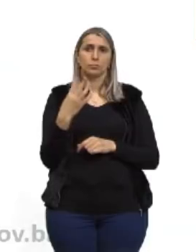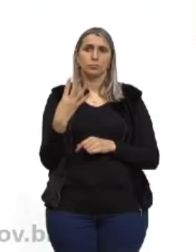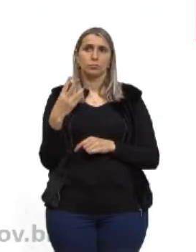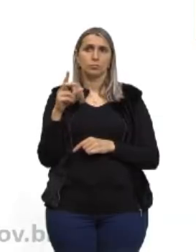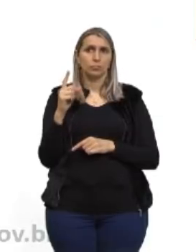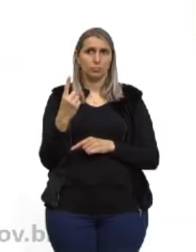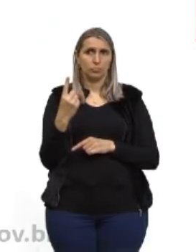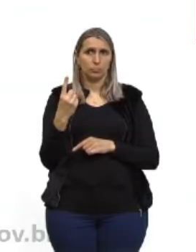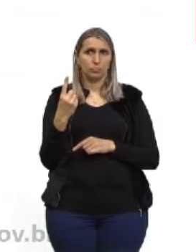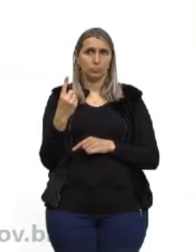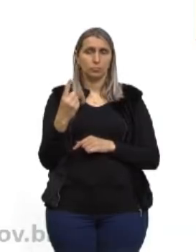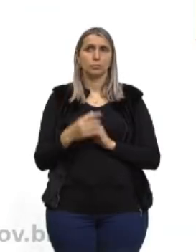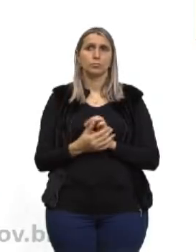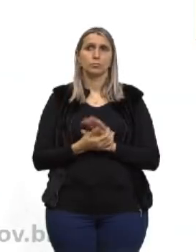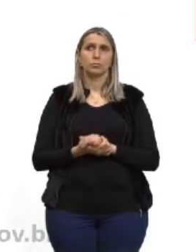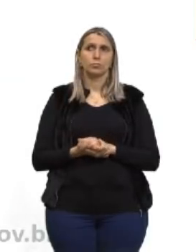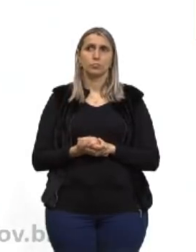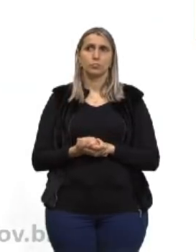241